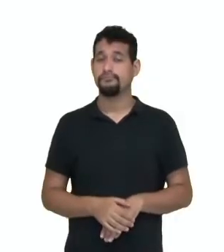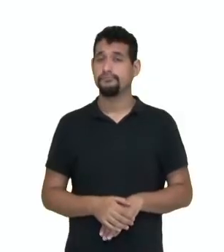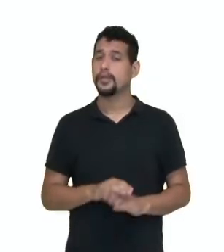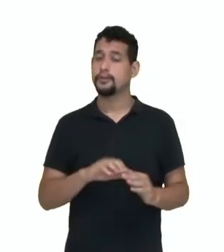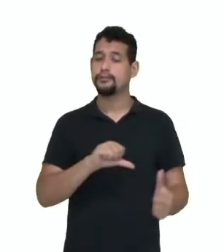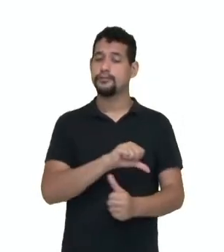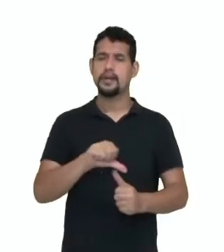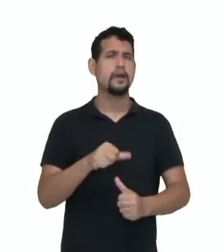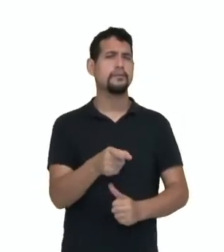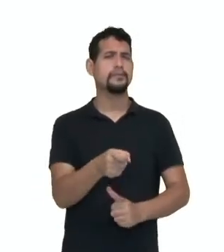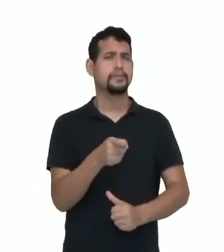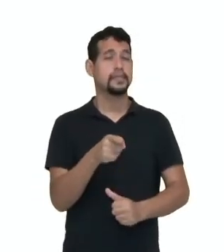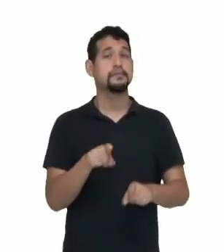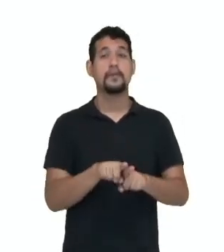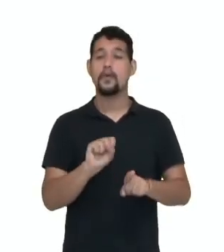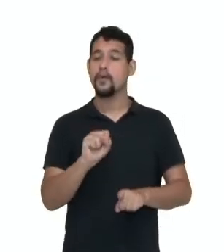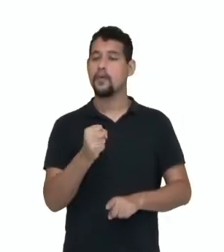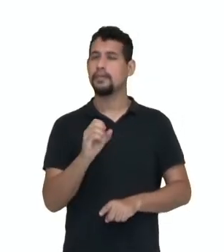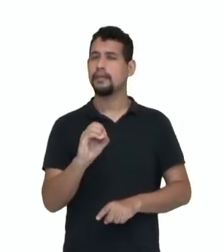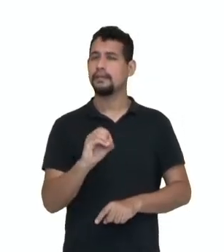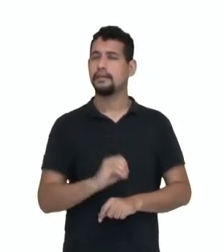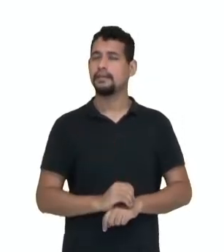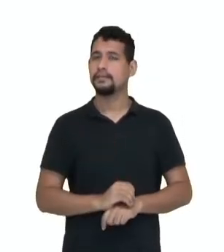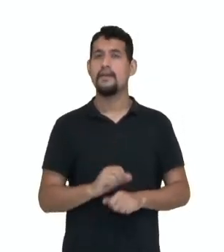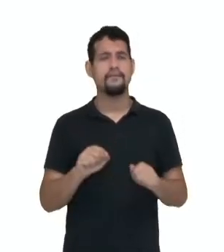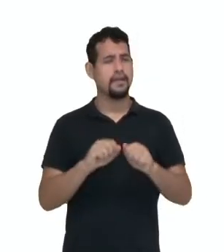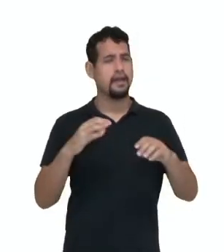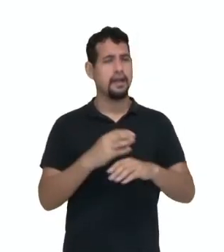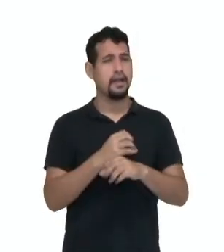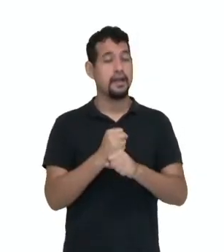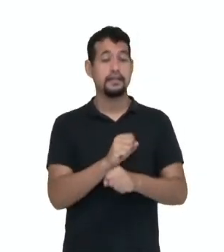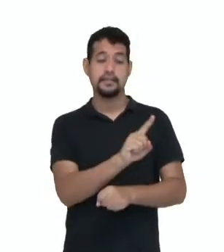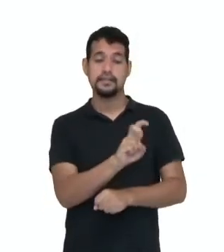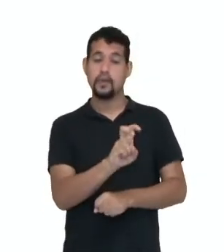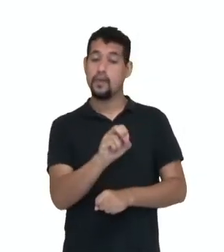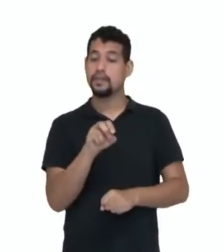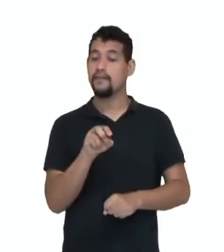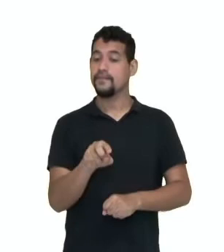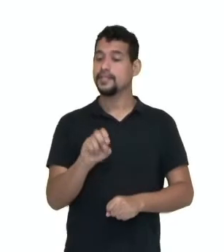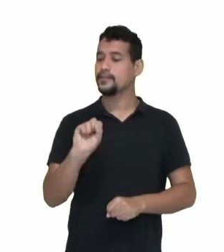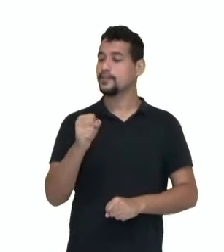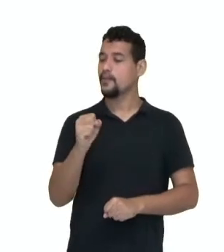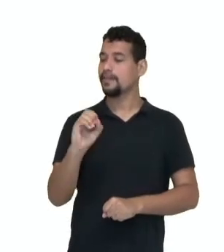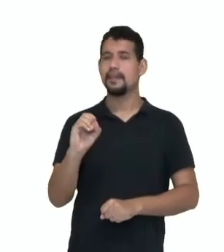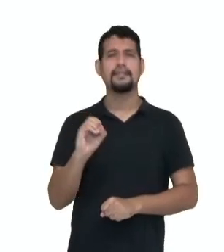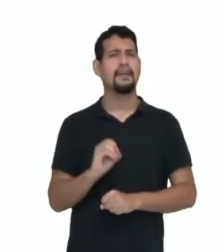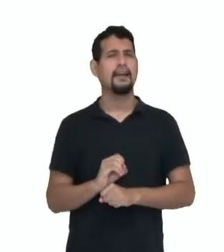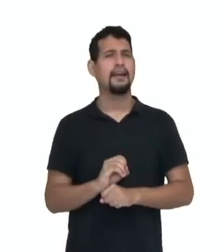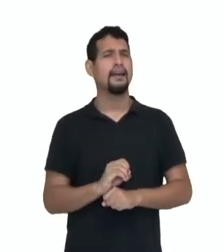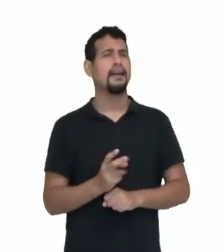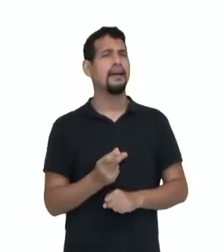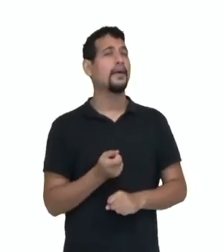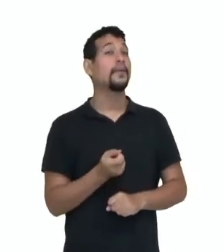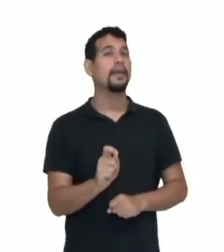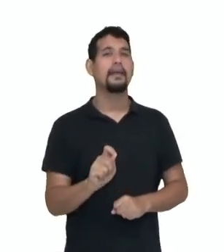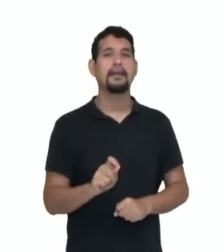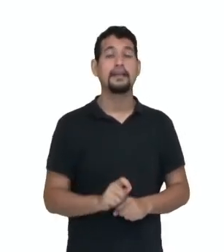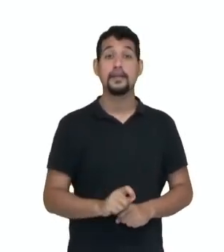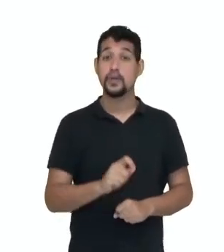trocar o X por 80. Faz essa conta aqui, 150 vezes 80, a receita será de